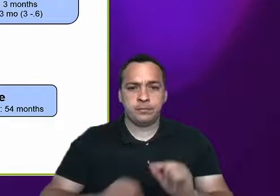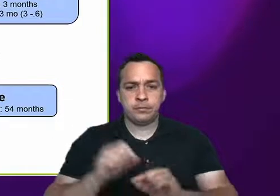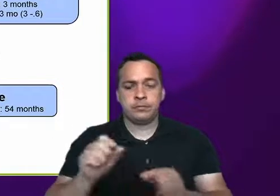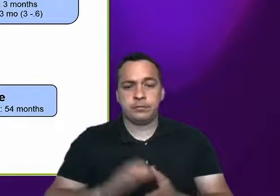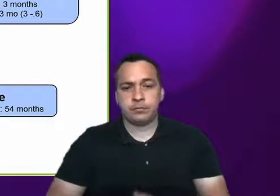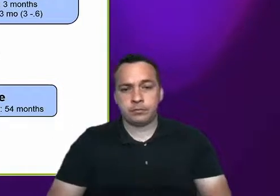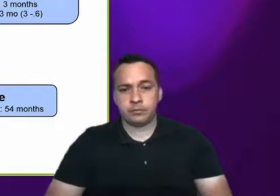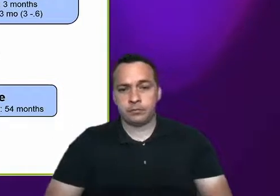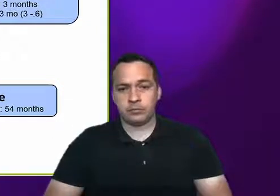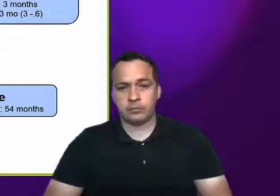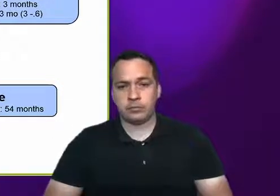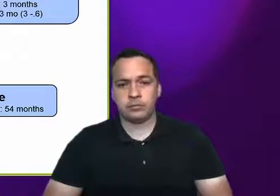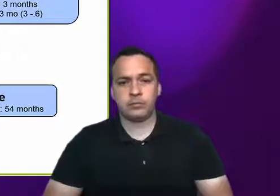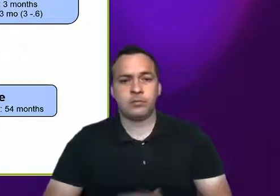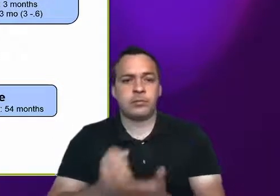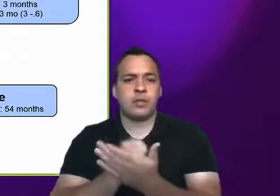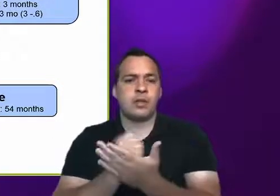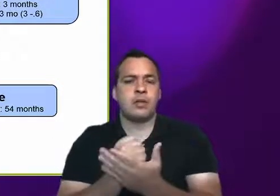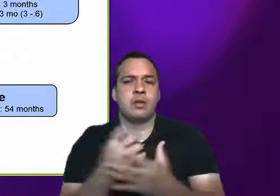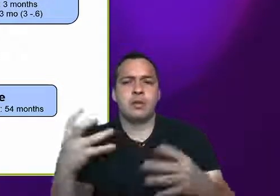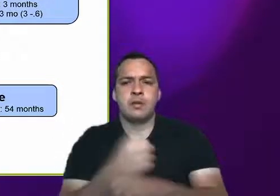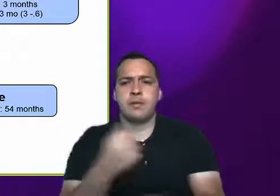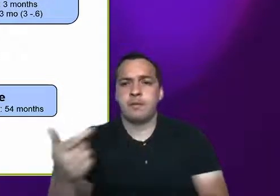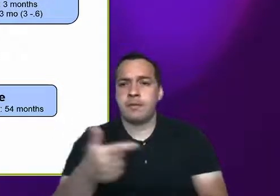23 e